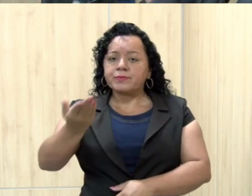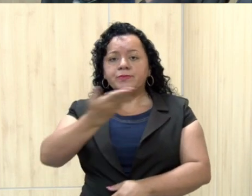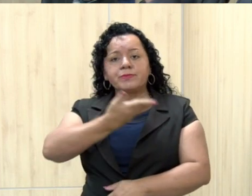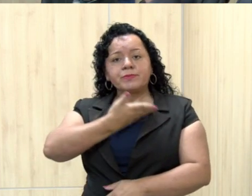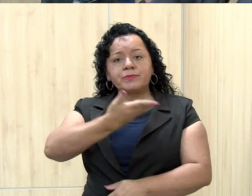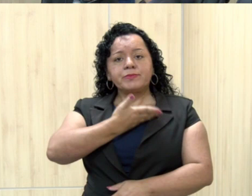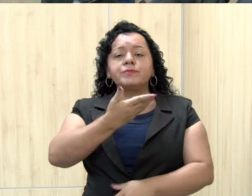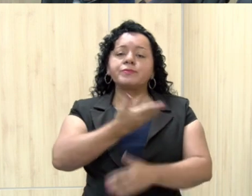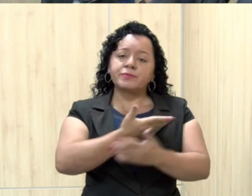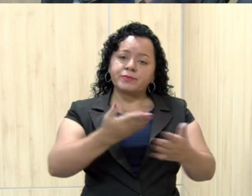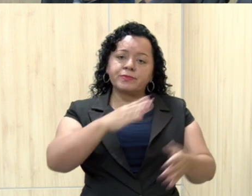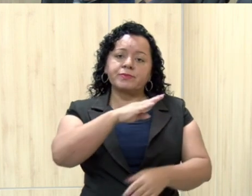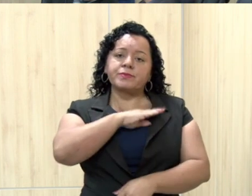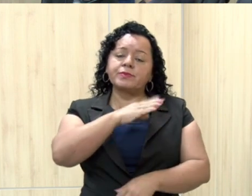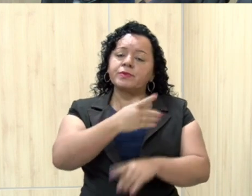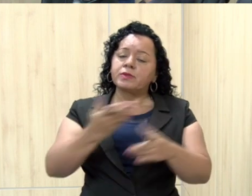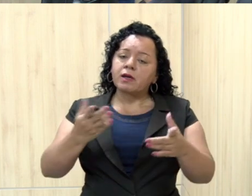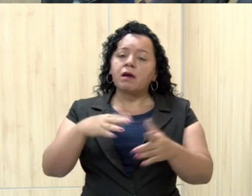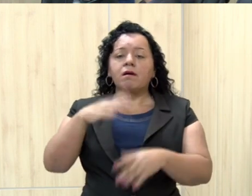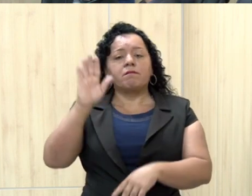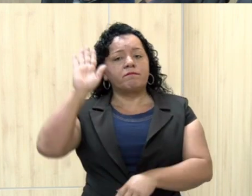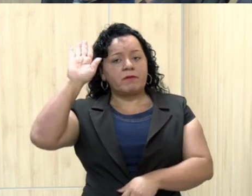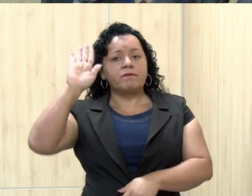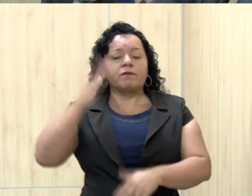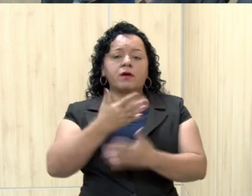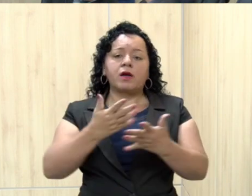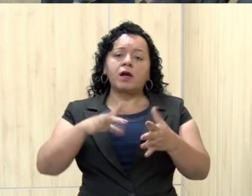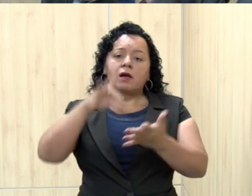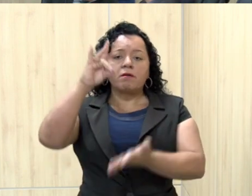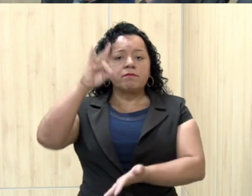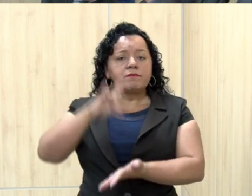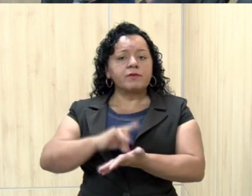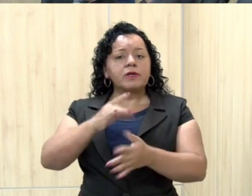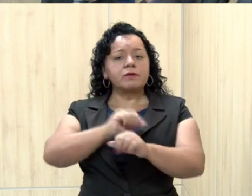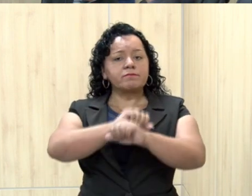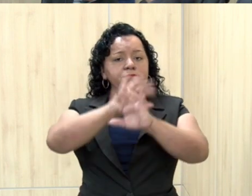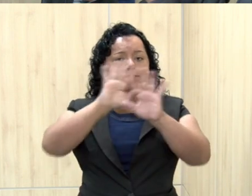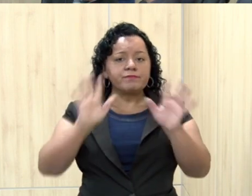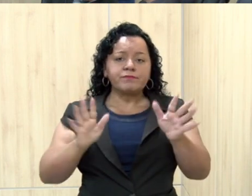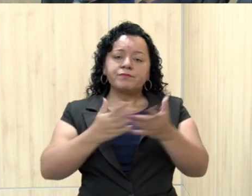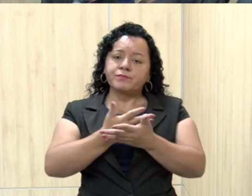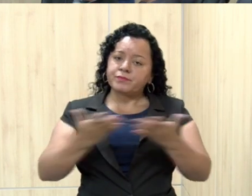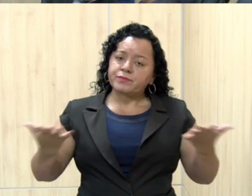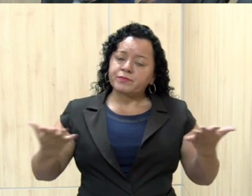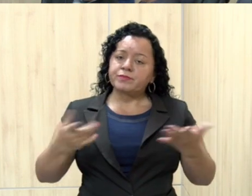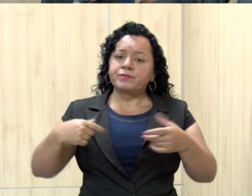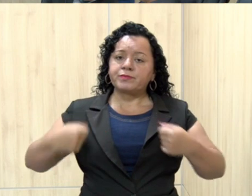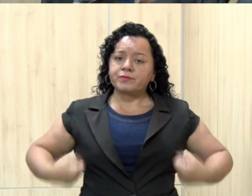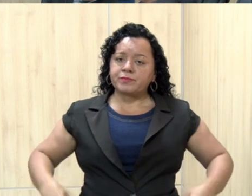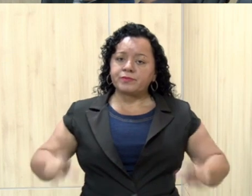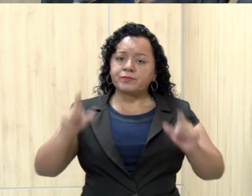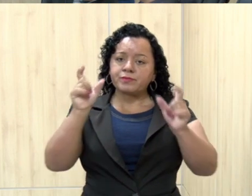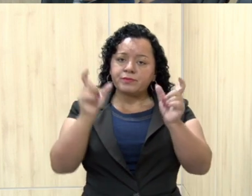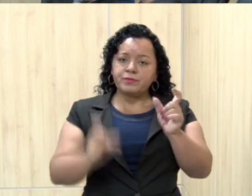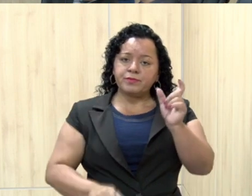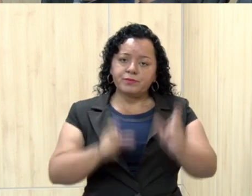que seja favorável para que a gente possa realmente garantir a efetividade de Transparência para os consumidores